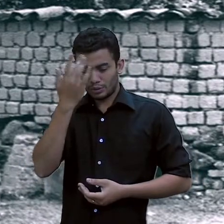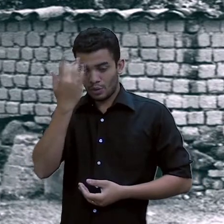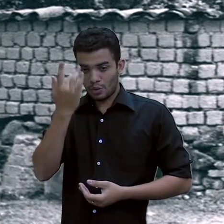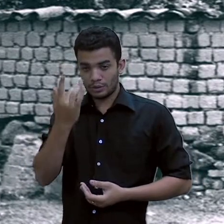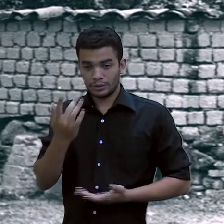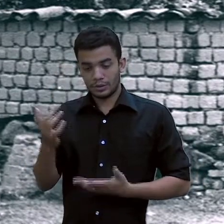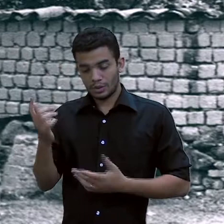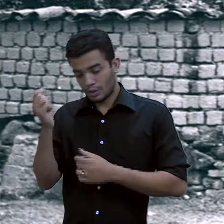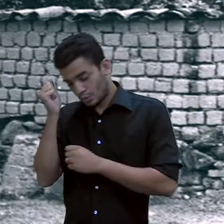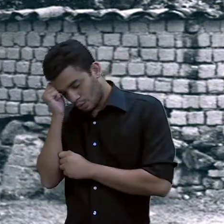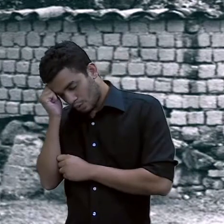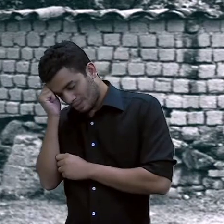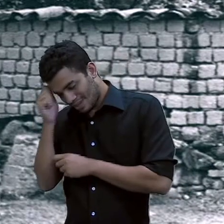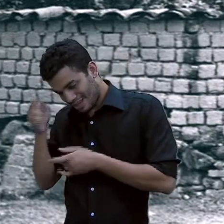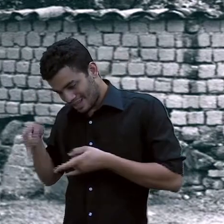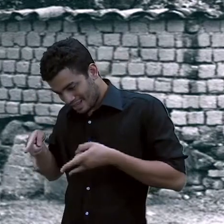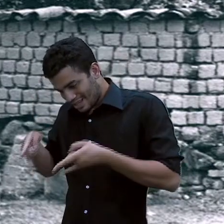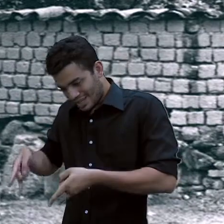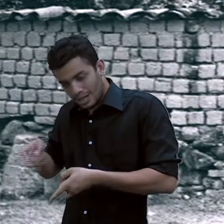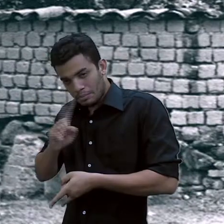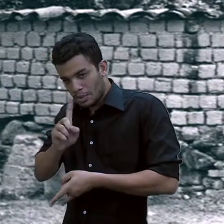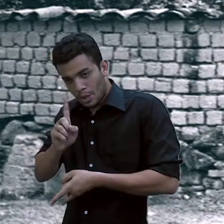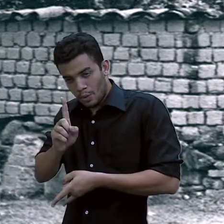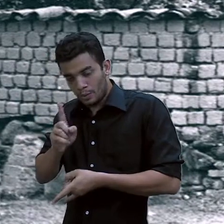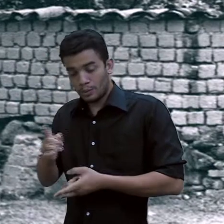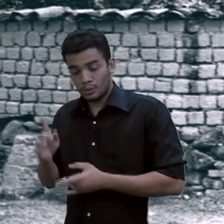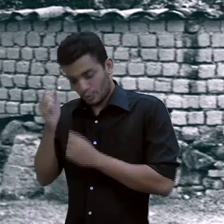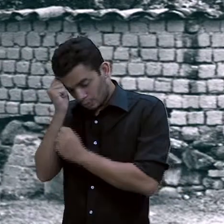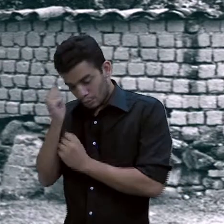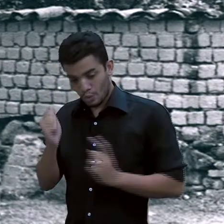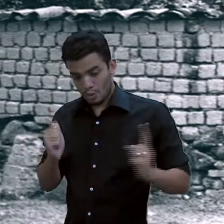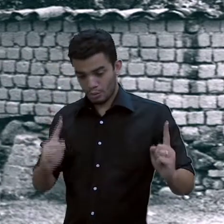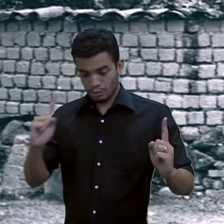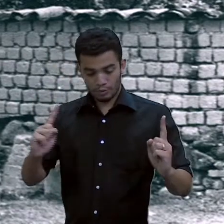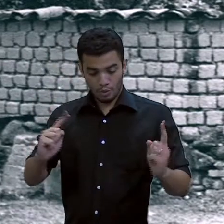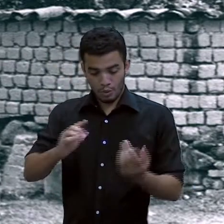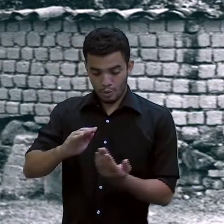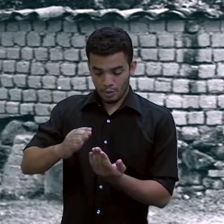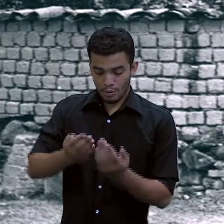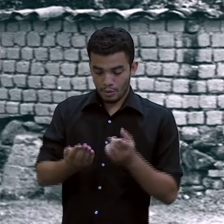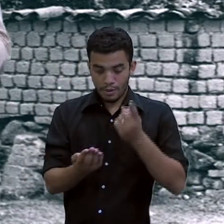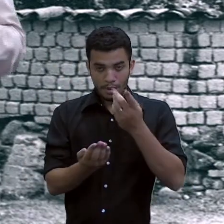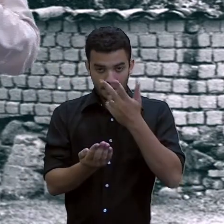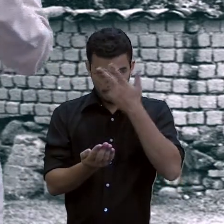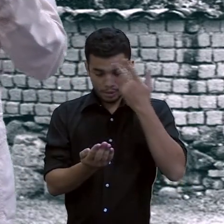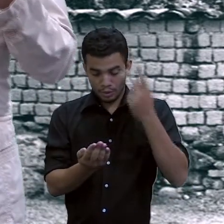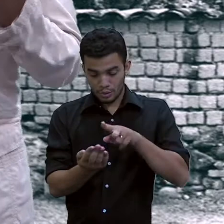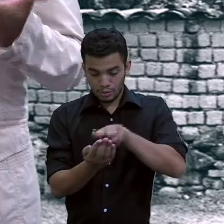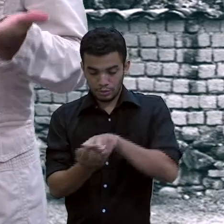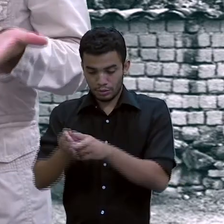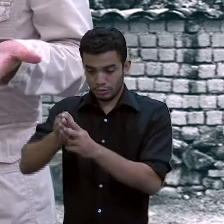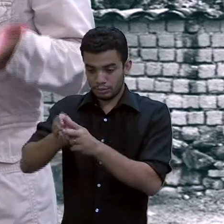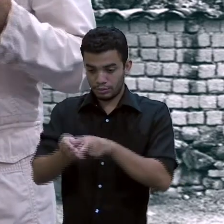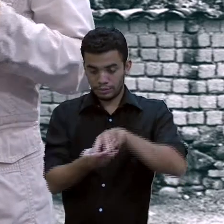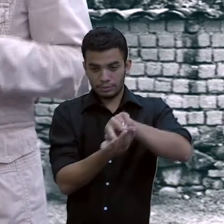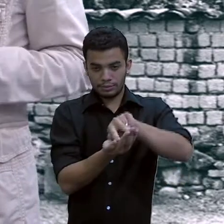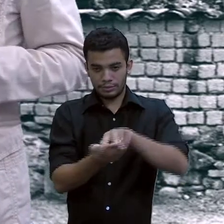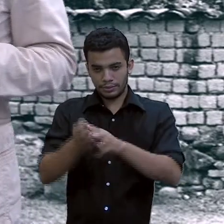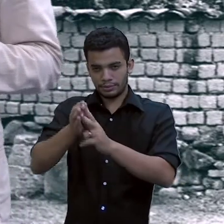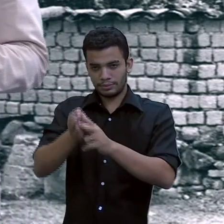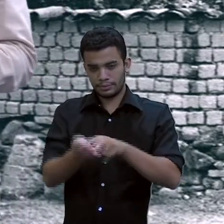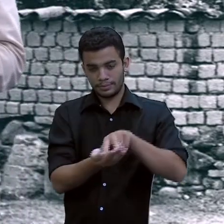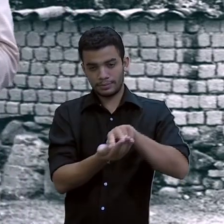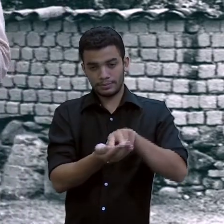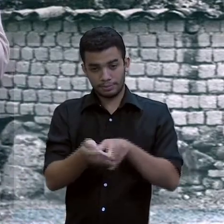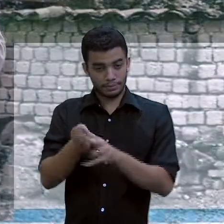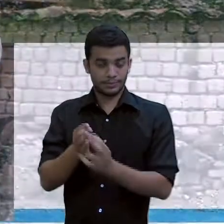cozinha eram de cerâmica e havia poucos talheres. A casa grande ficava muito próxima